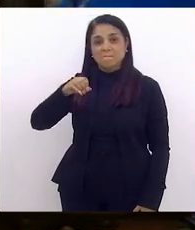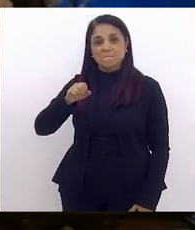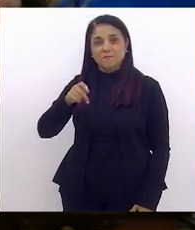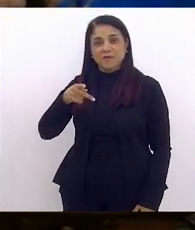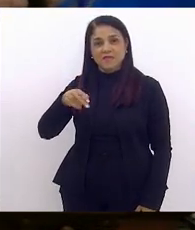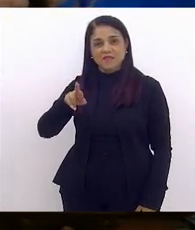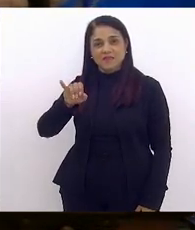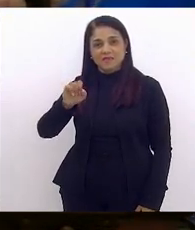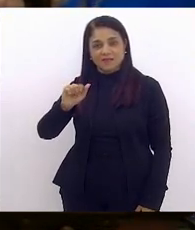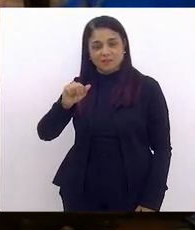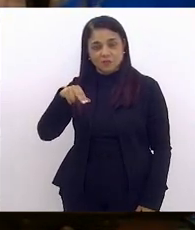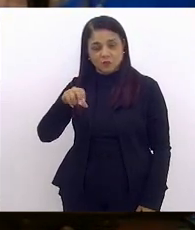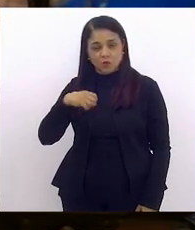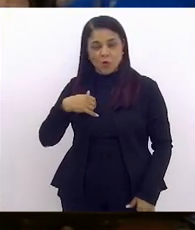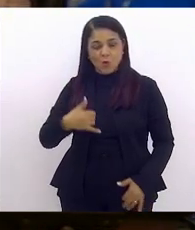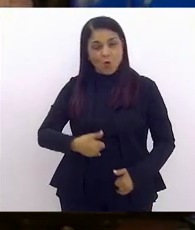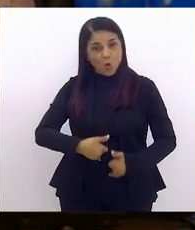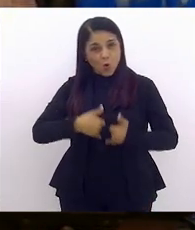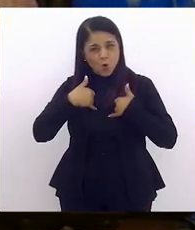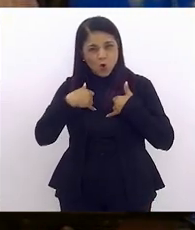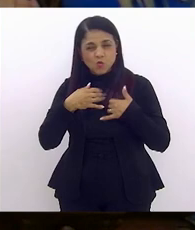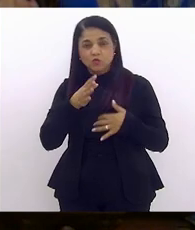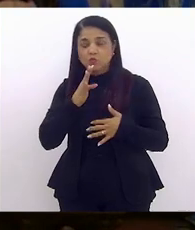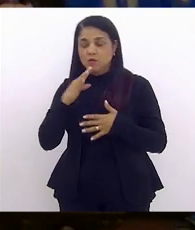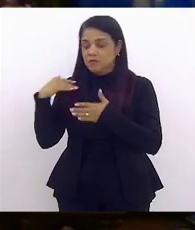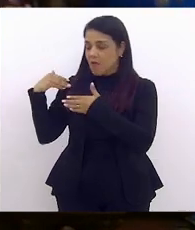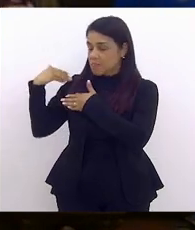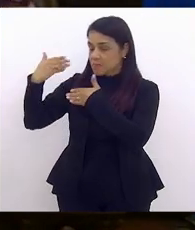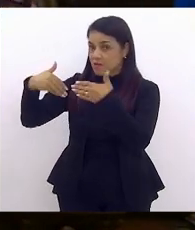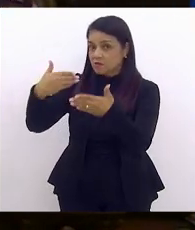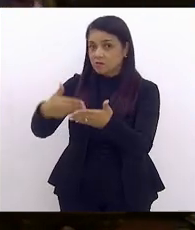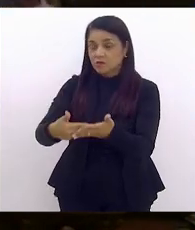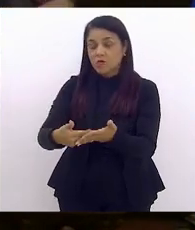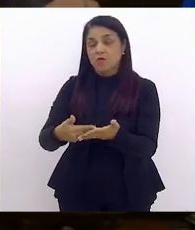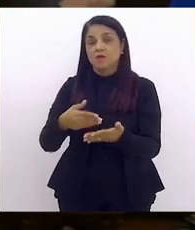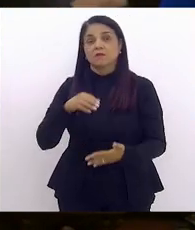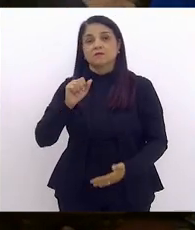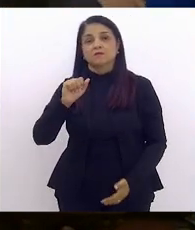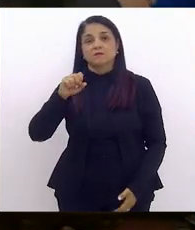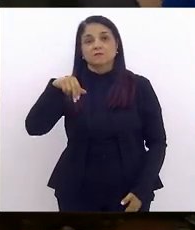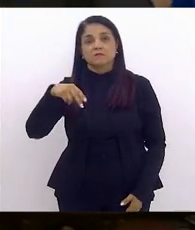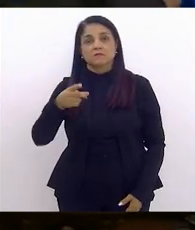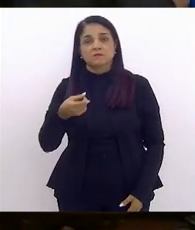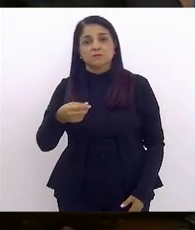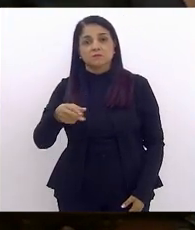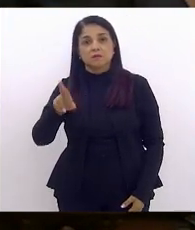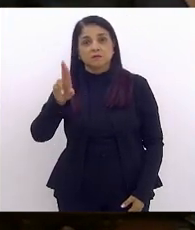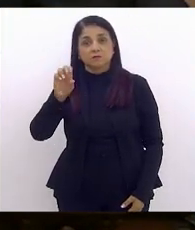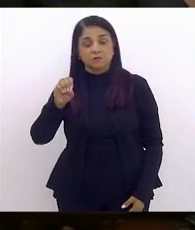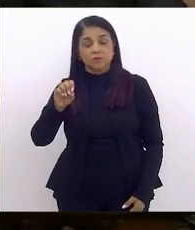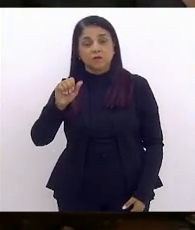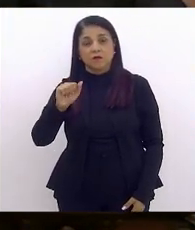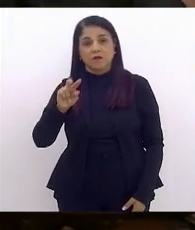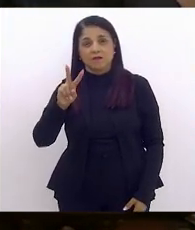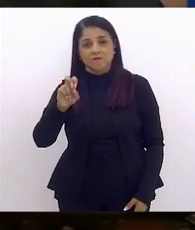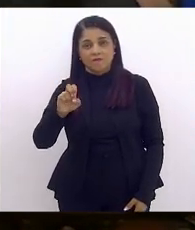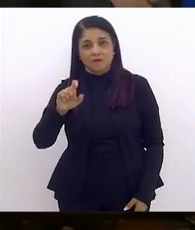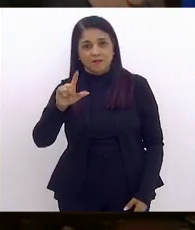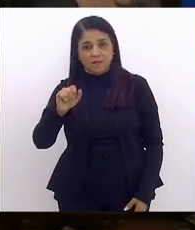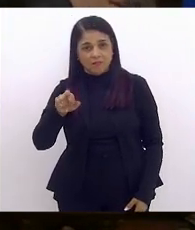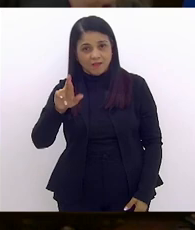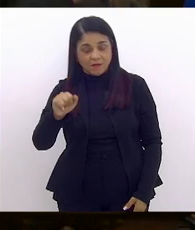orgulho de conhecer a trajetória do companheiro e amigo doutor Sandro Avelar. O mundo do